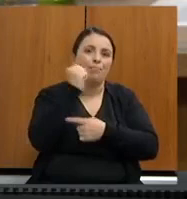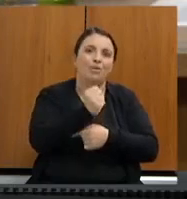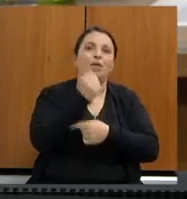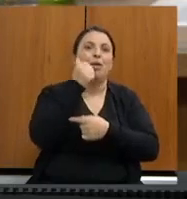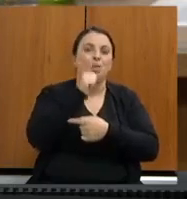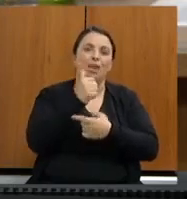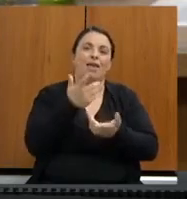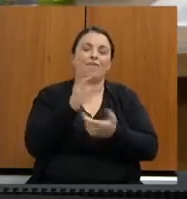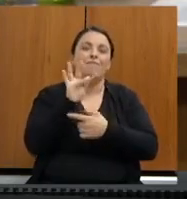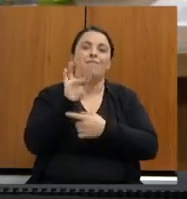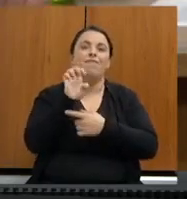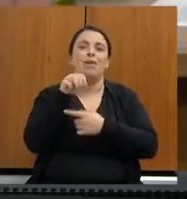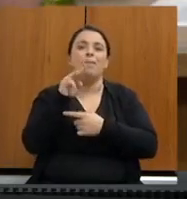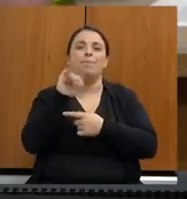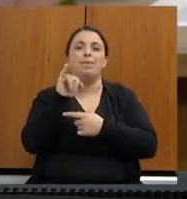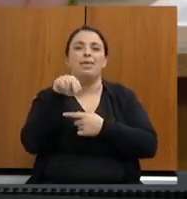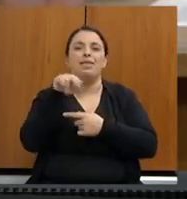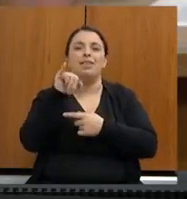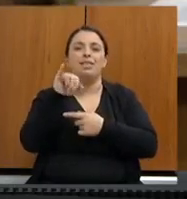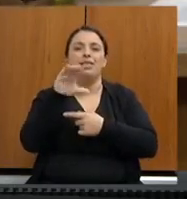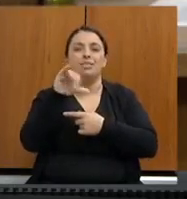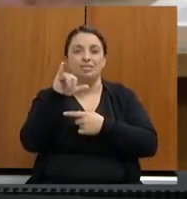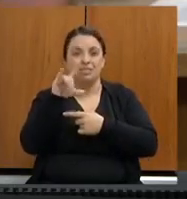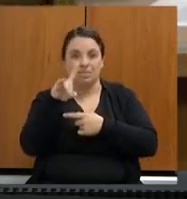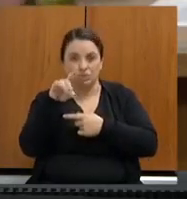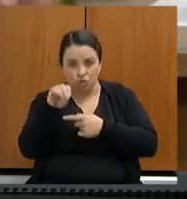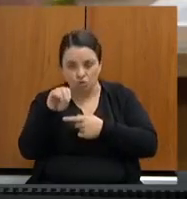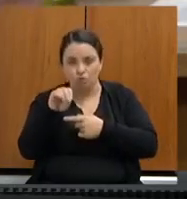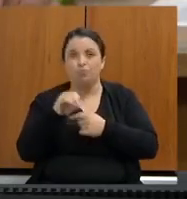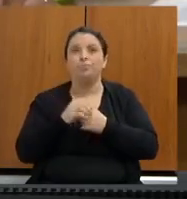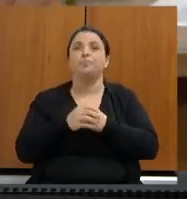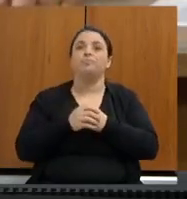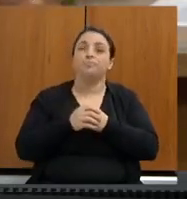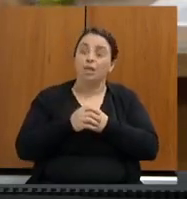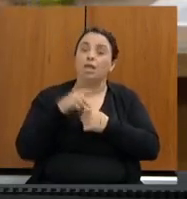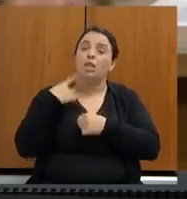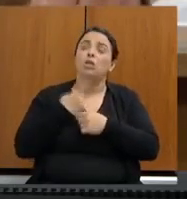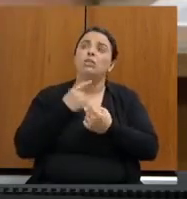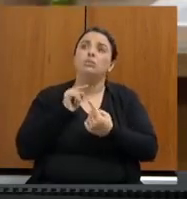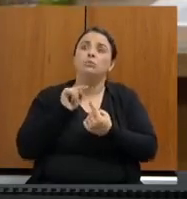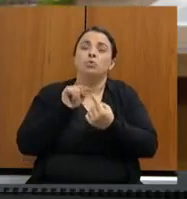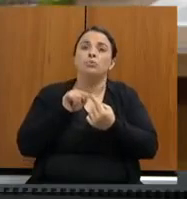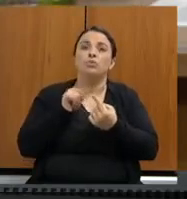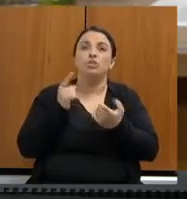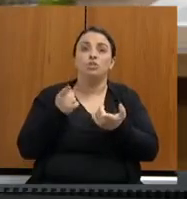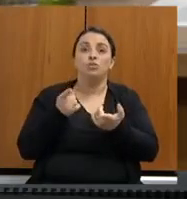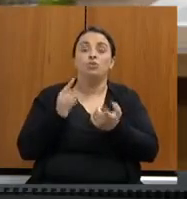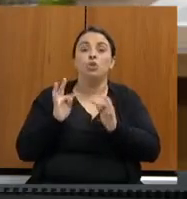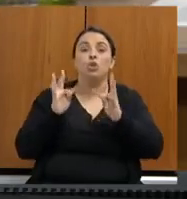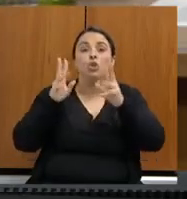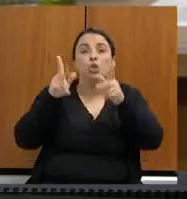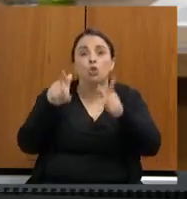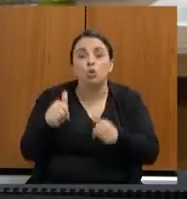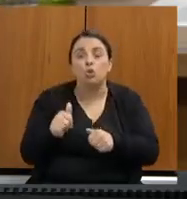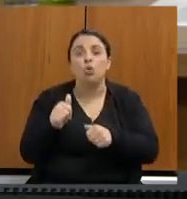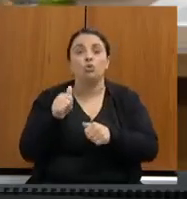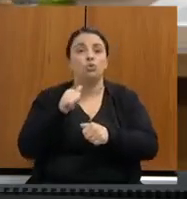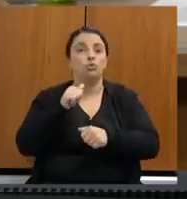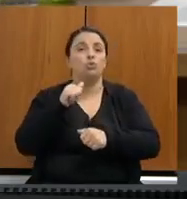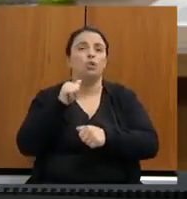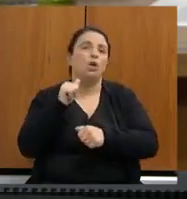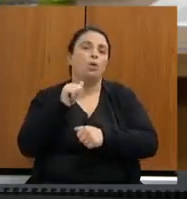qualificação e é e nós temos uma meta de passar todo o efetivo da Polícia Militar até o final deste ano inclusive eu